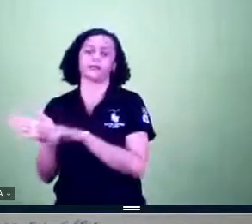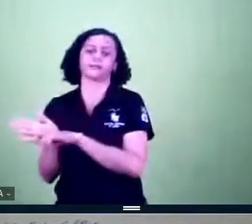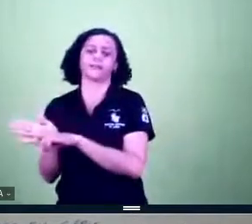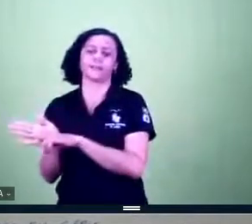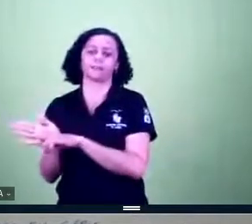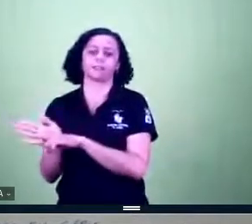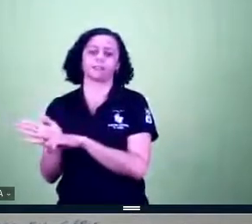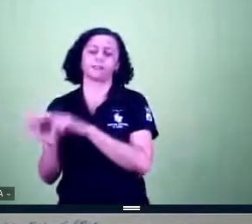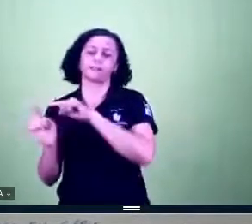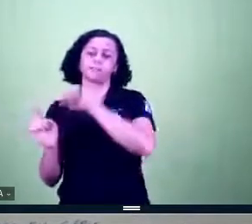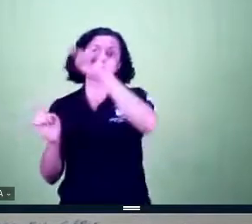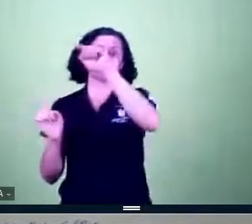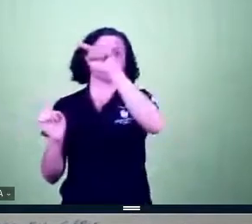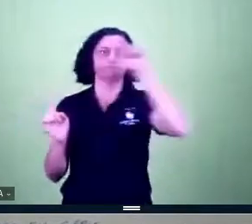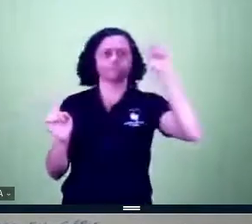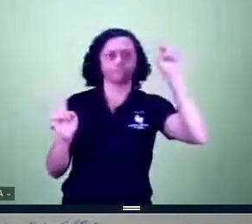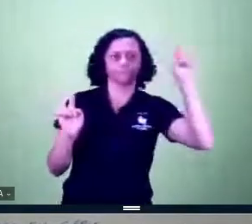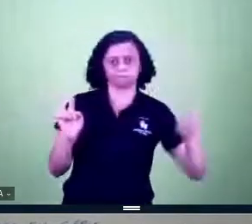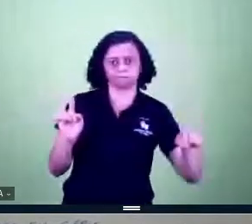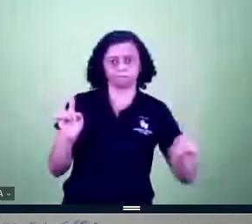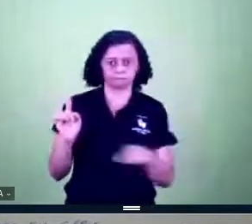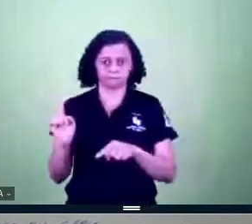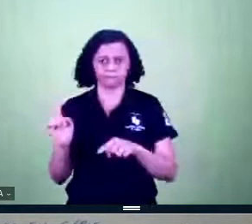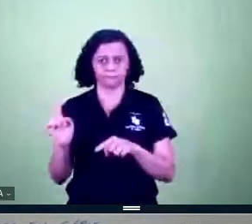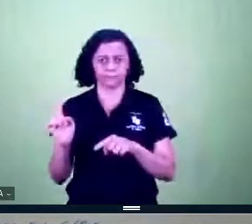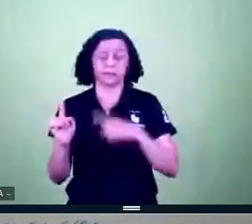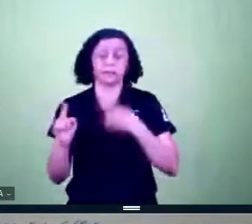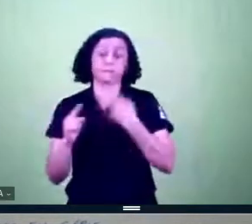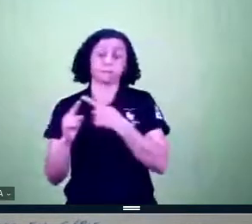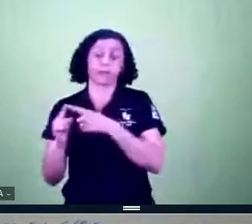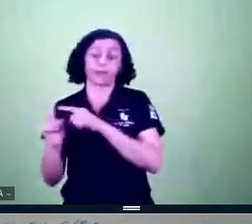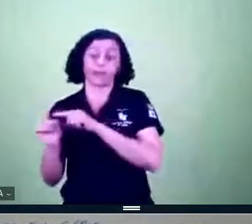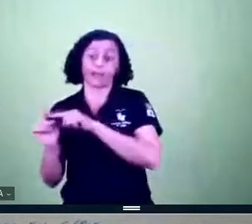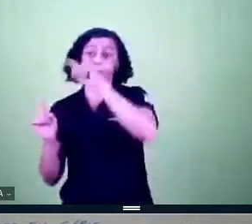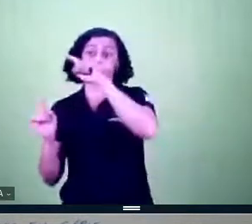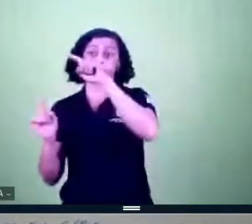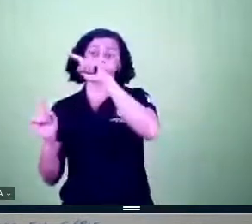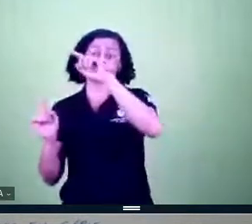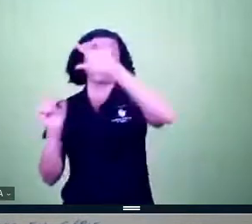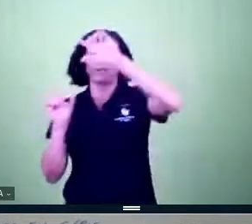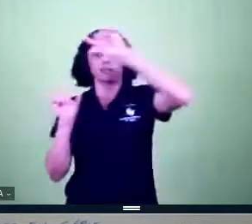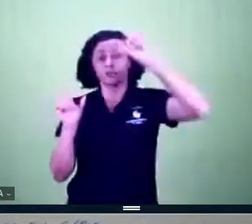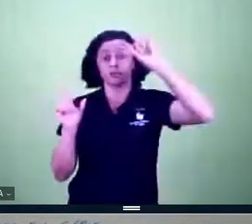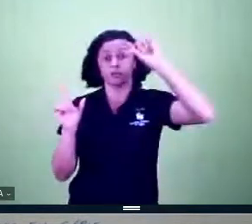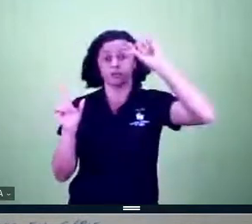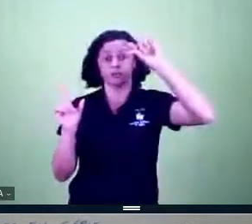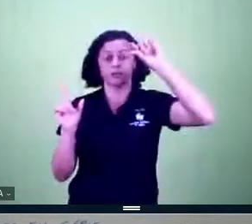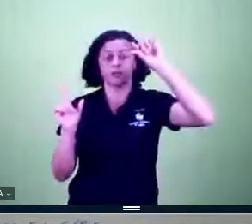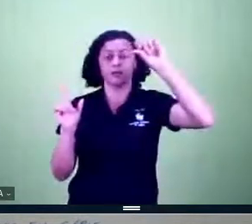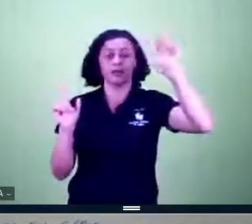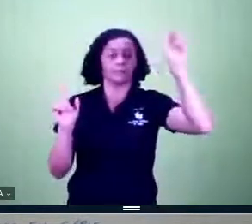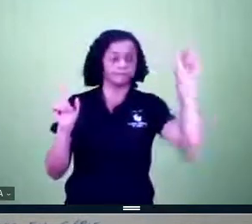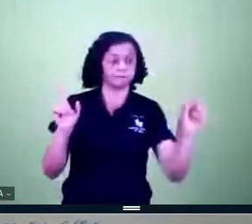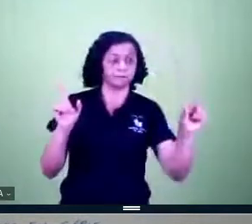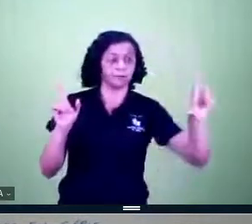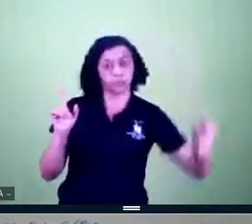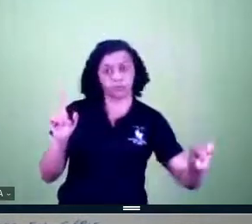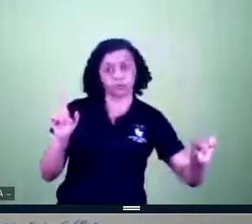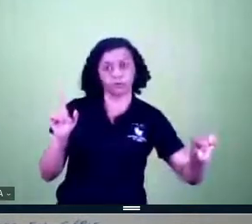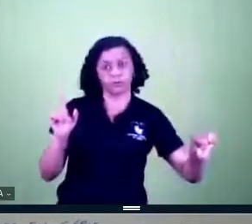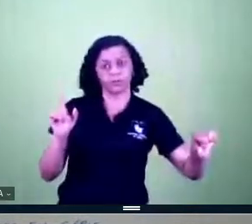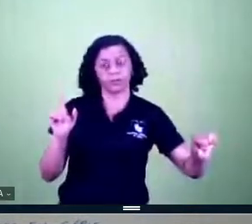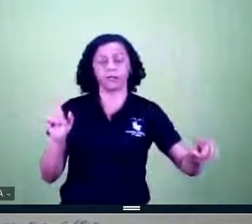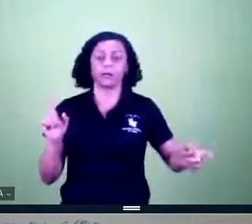trampo aqui, um trampo aqui, um trampo aqui até voltar. São 3 trampos. Qual que é o equivalente desses 3 trampos? Já deu para perceber